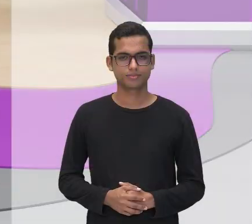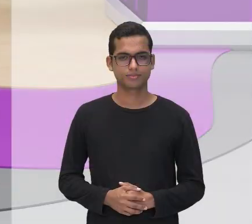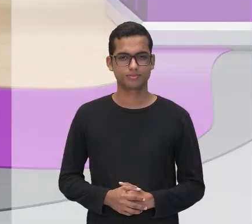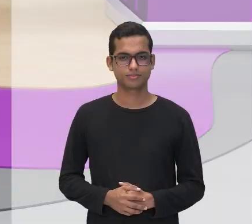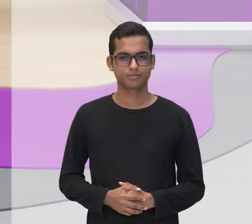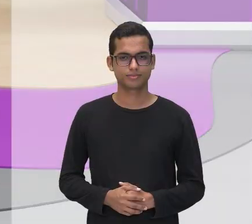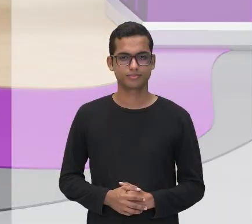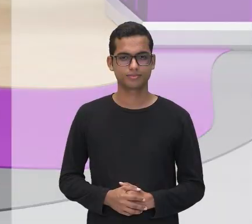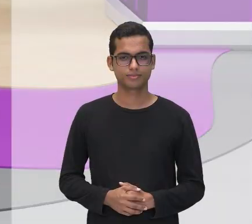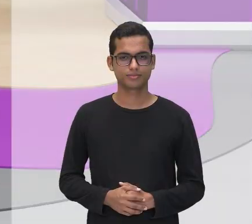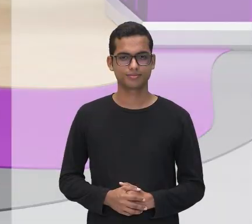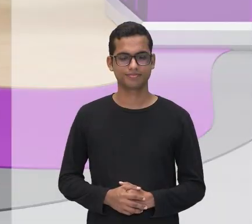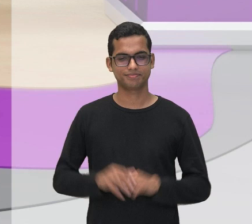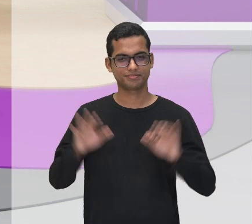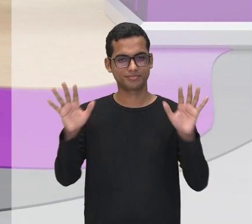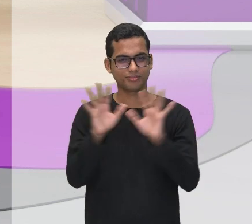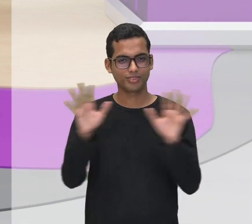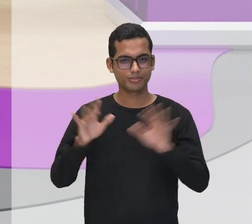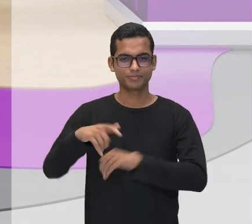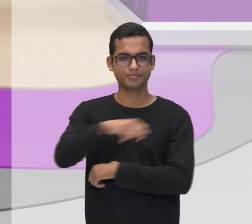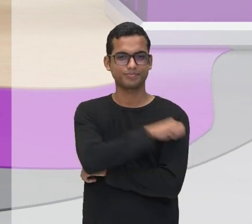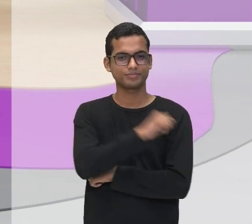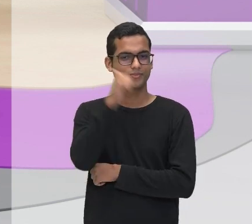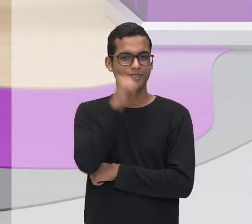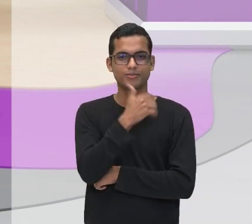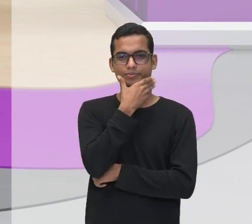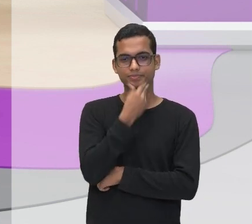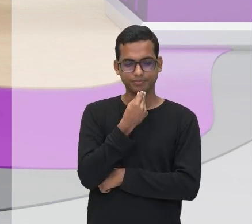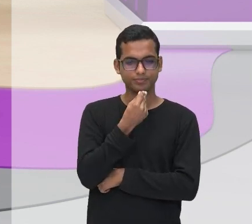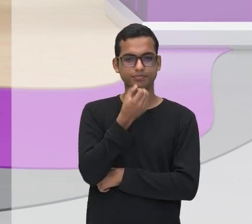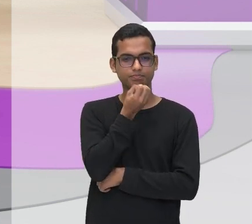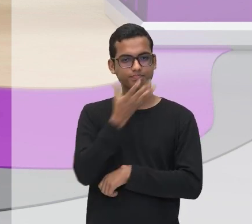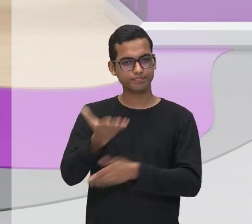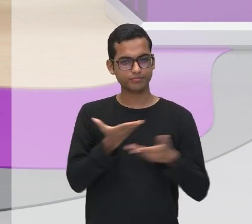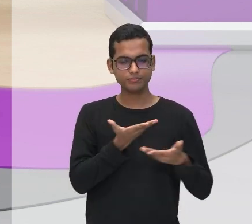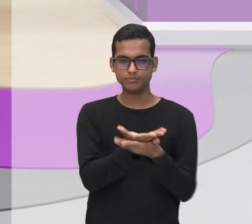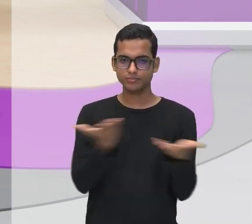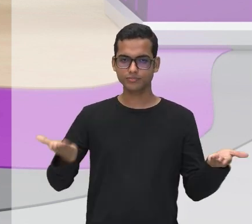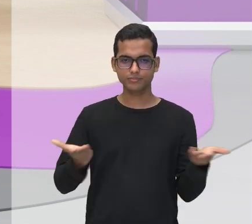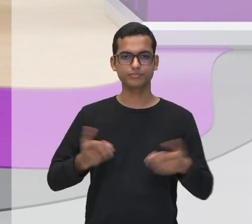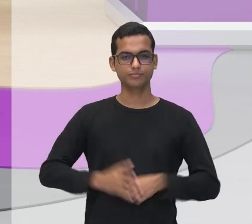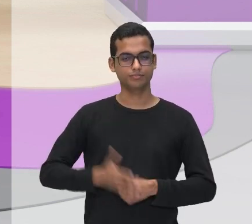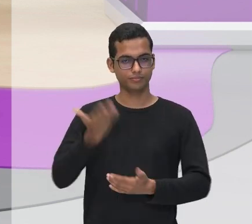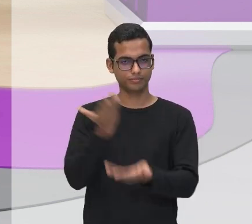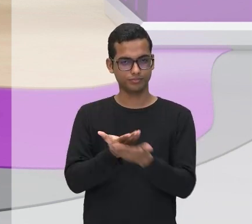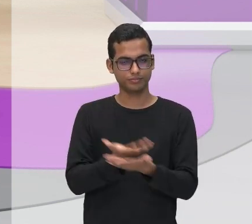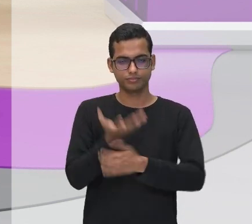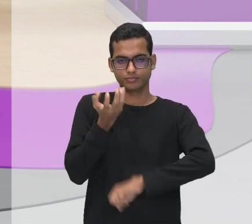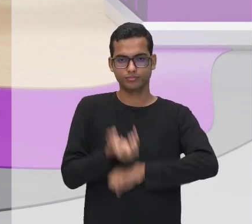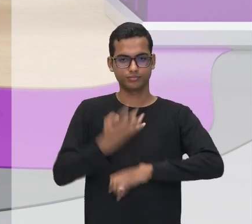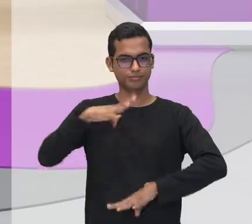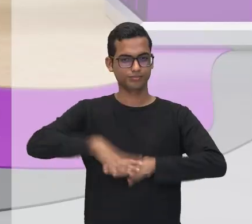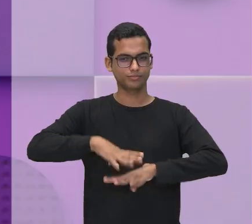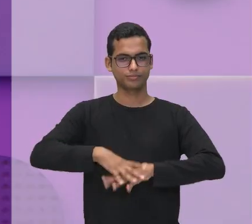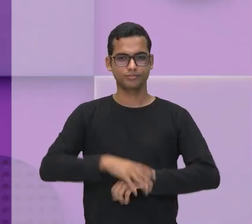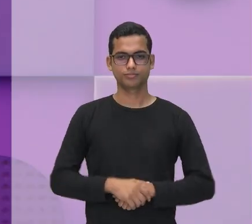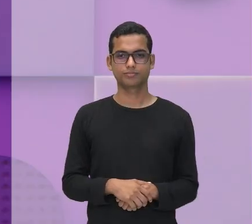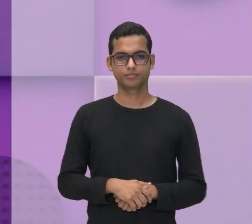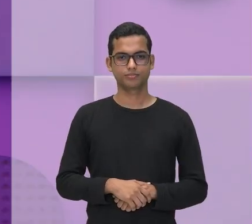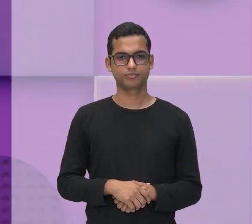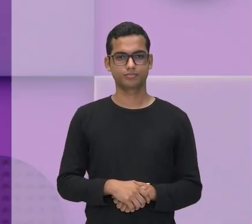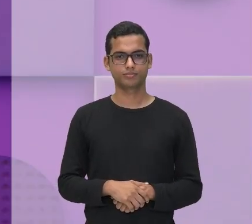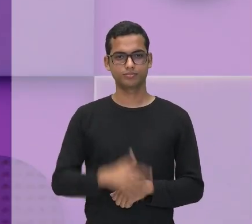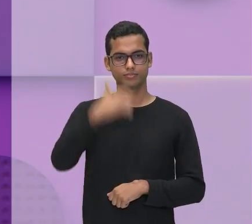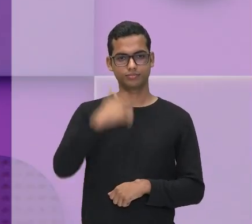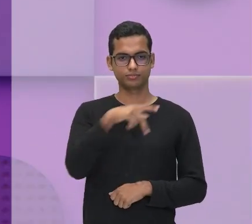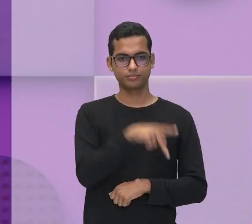Olá, meus queridos alunos e alunas, sejam todos muito bem-vindos para mais uma aula de matemática. Aqui quem